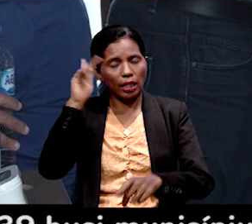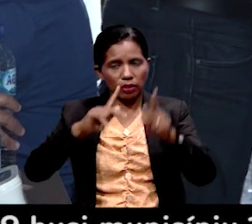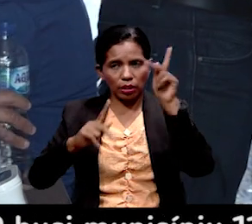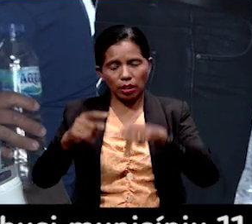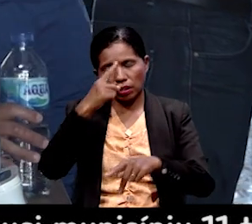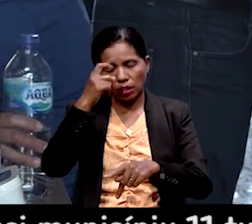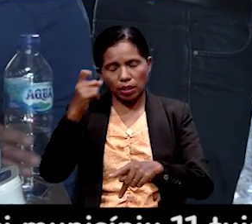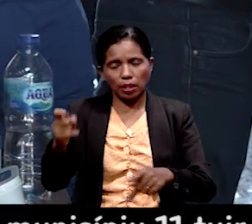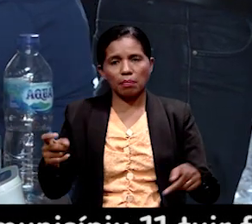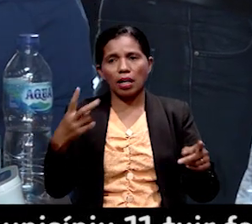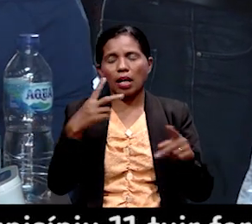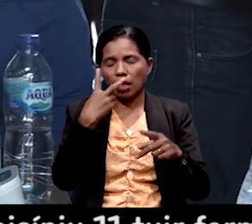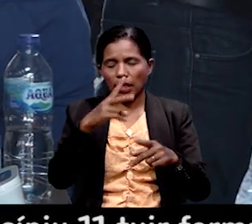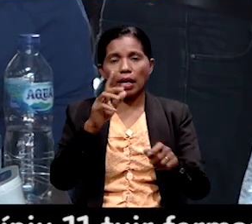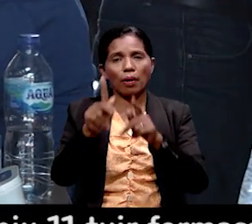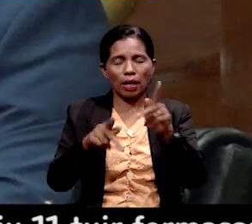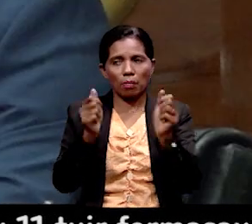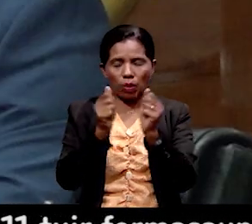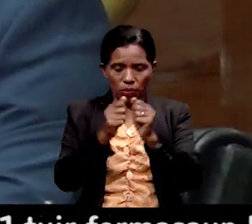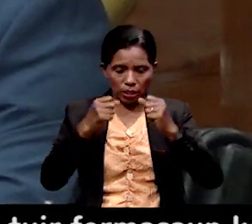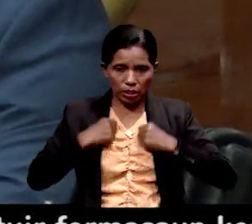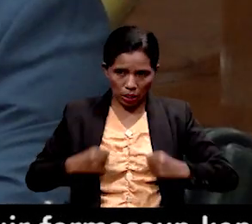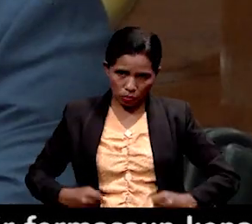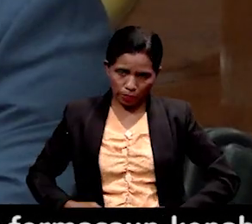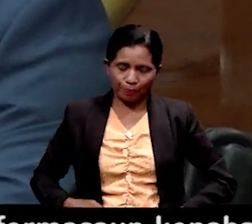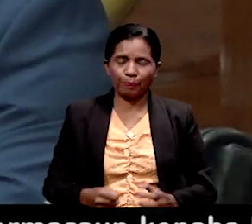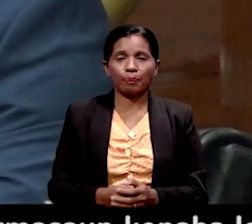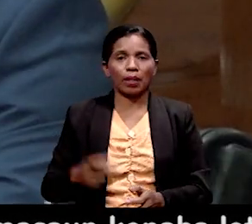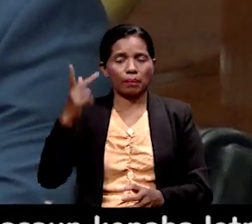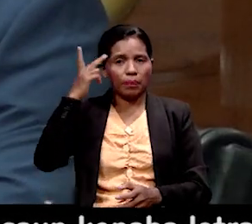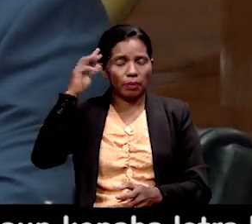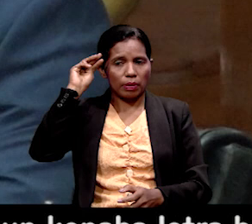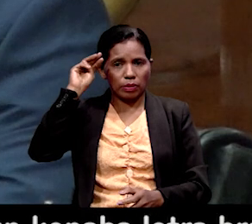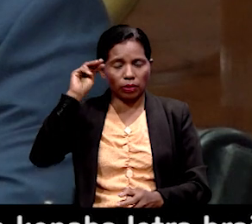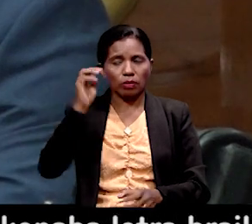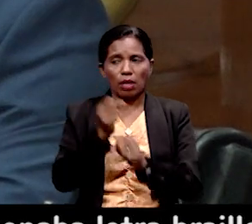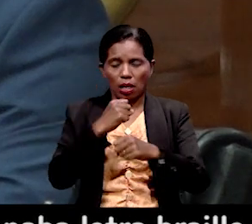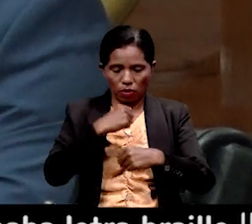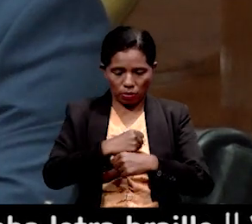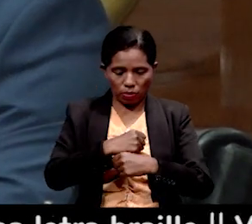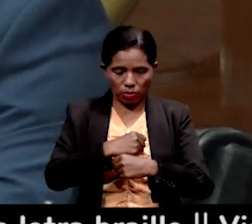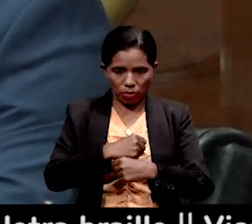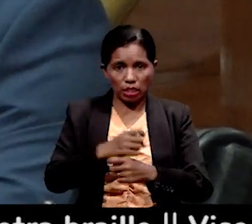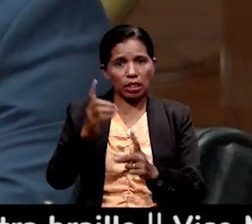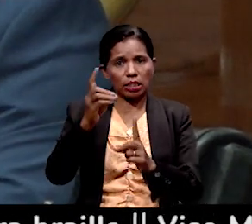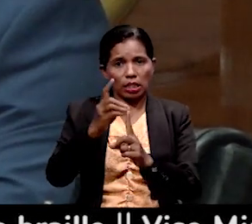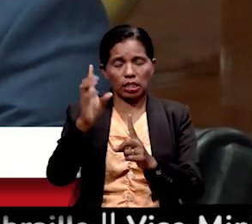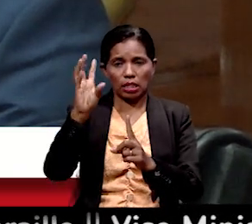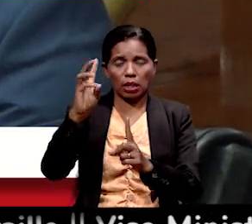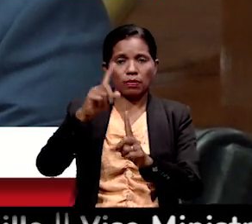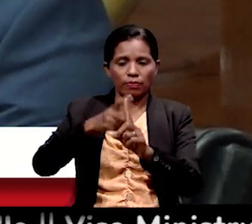também ligado ao Emania Saúde. Primeiro-ministro, ralou no despacho e dia 6, fulano de agosto,